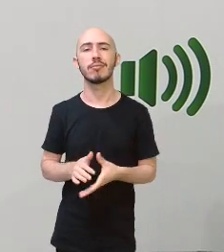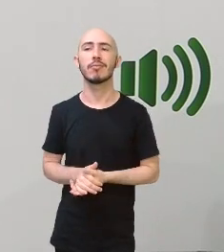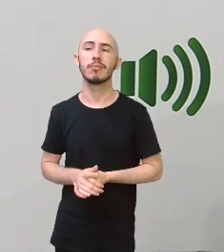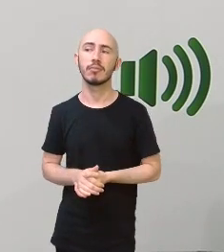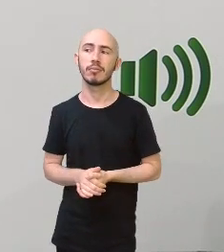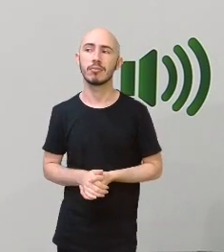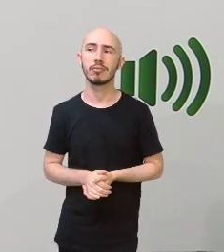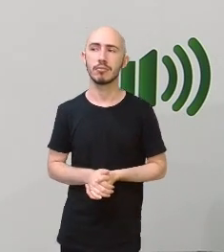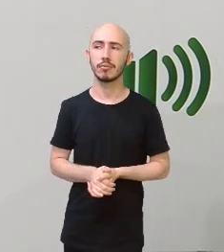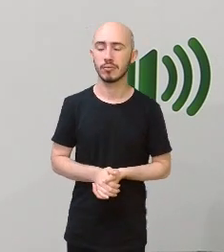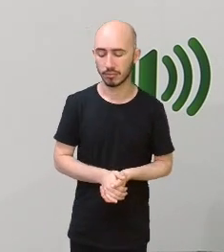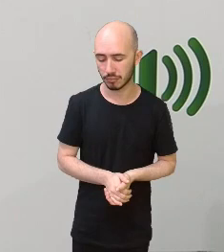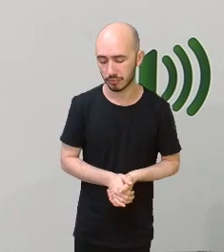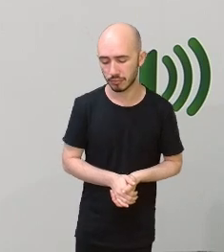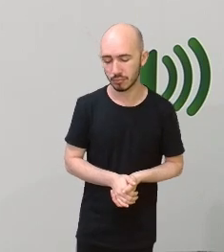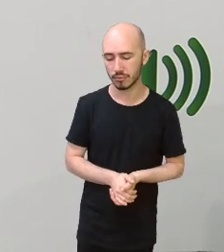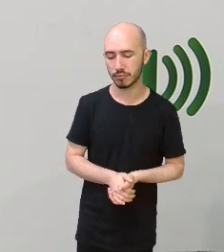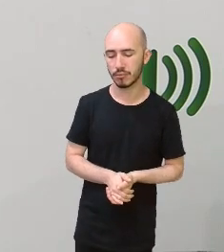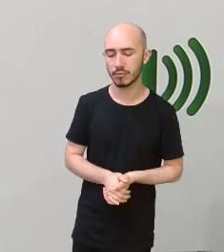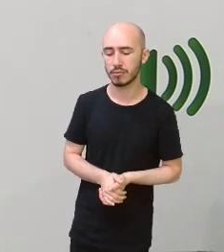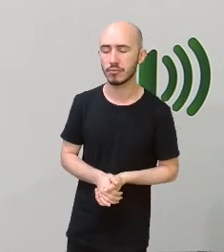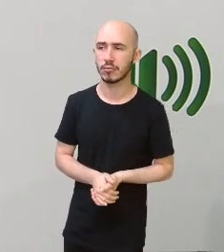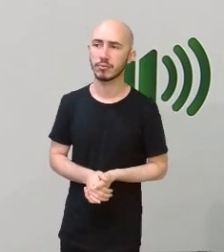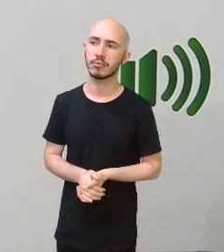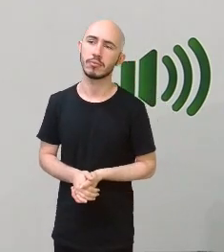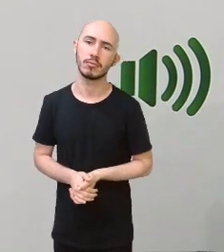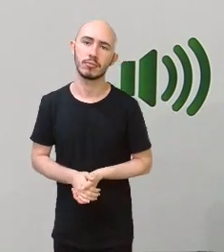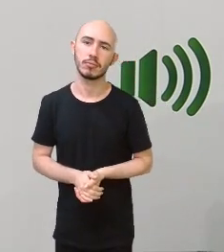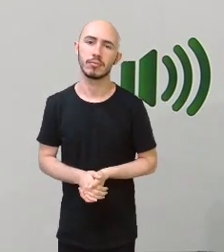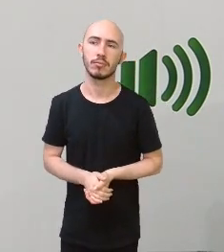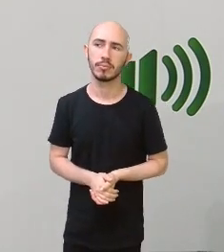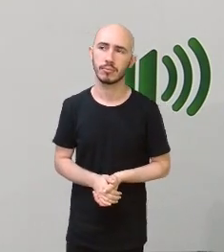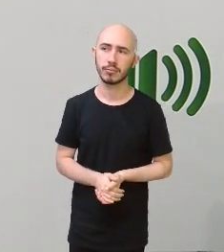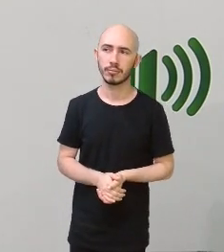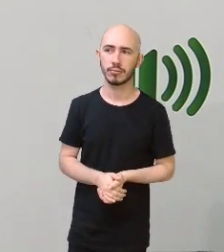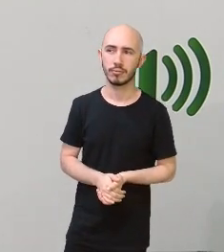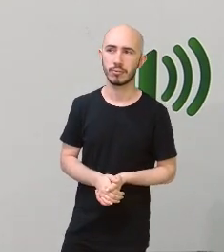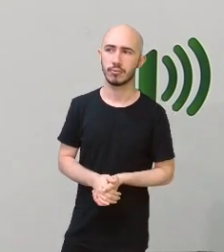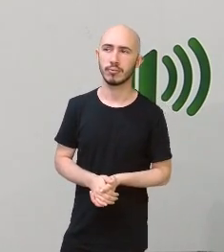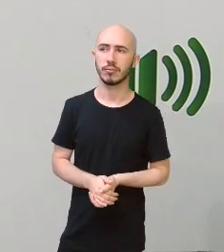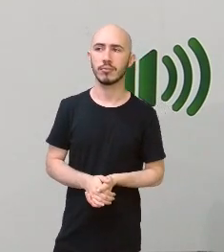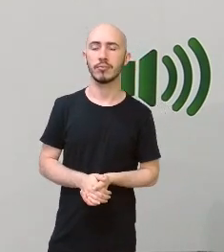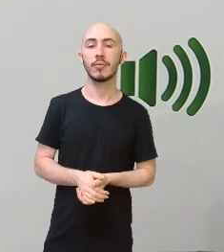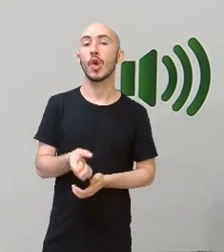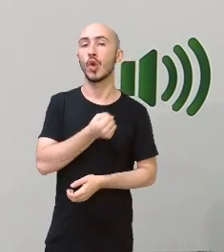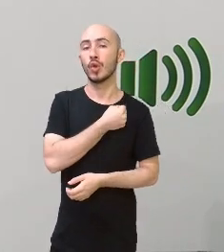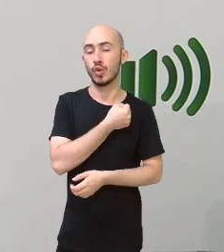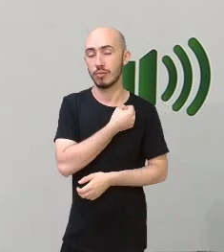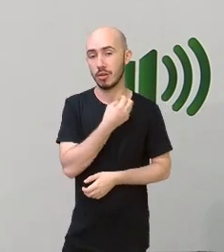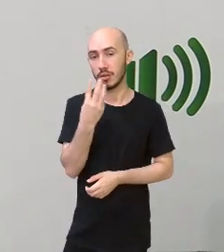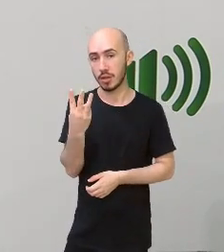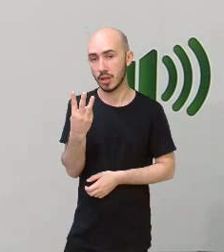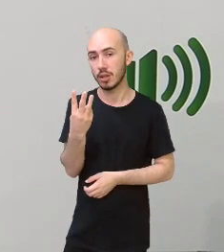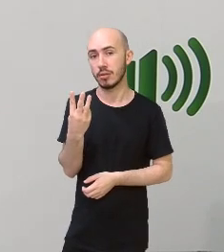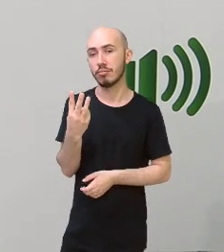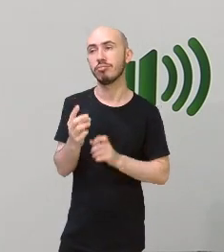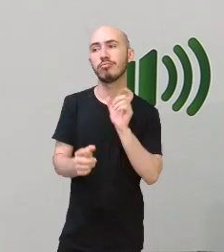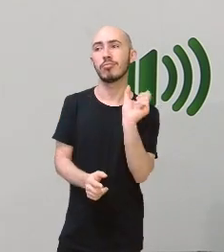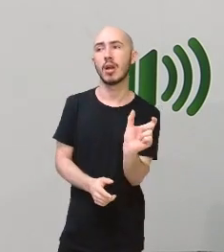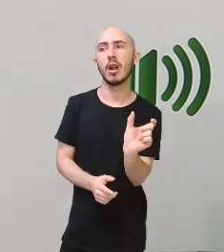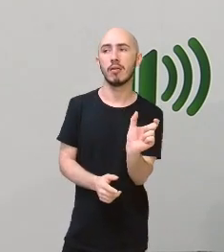livrar, eu vou dar um outro fim, né? Como fala. No número 3, o verbete